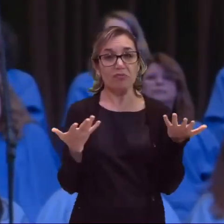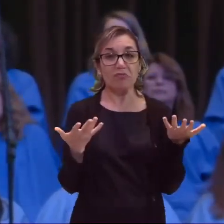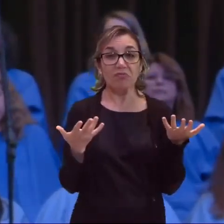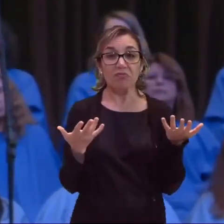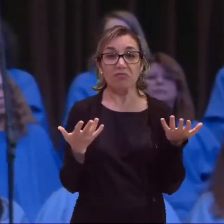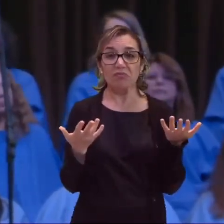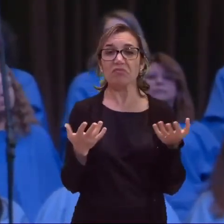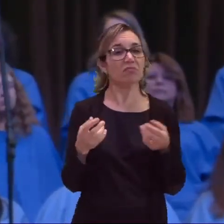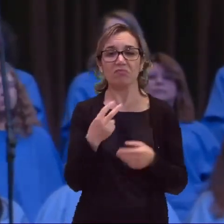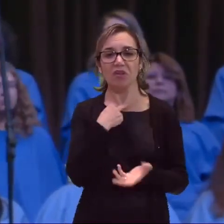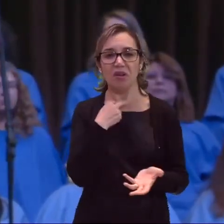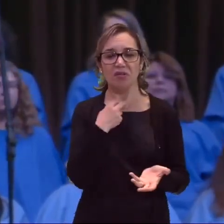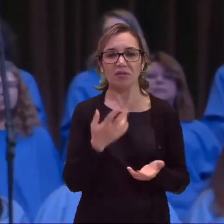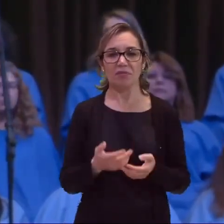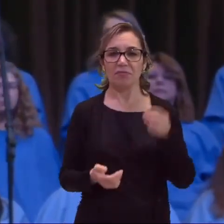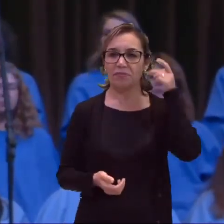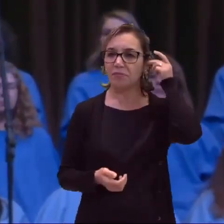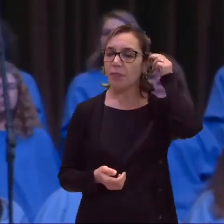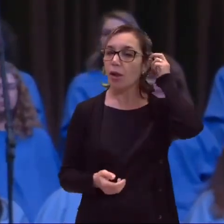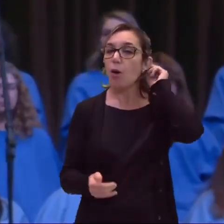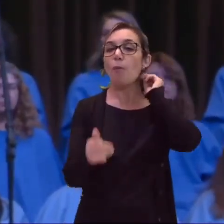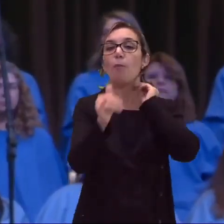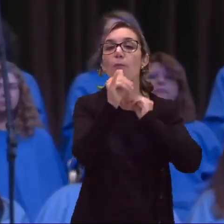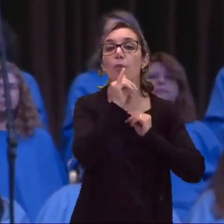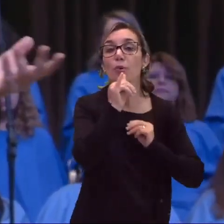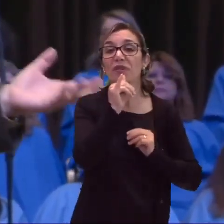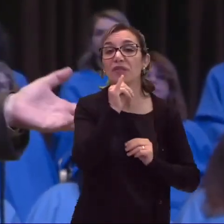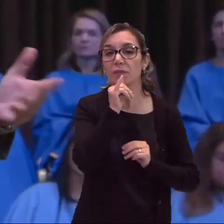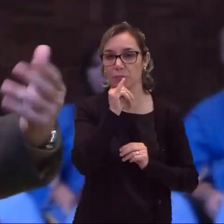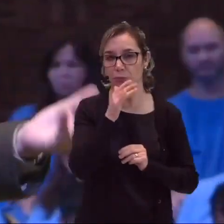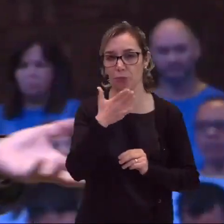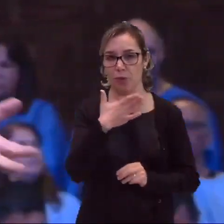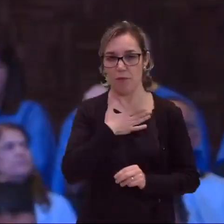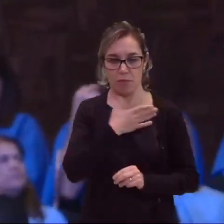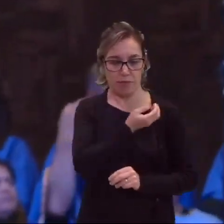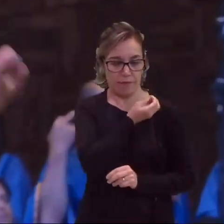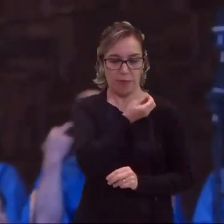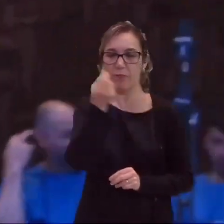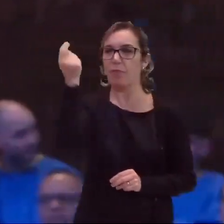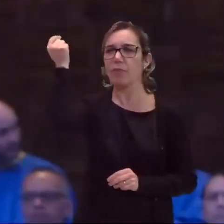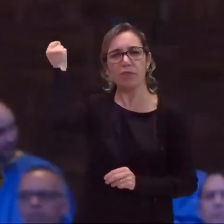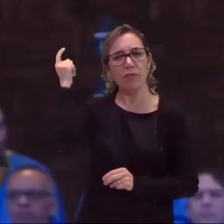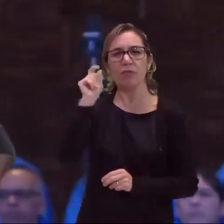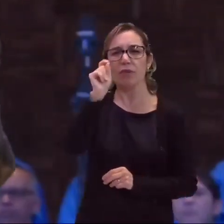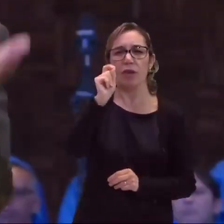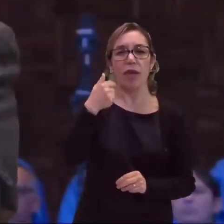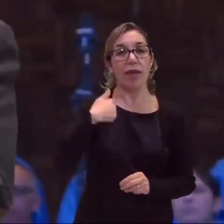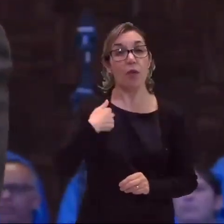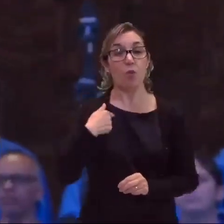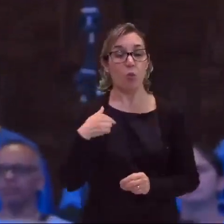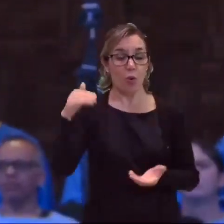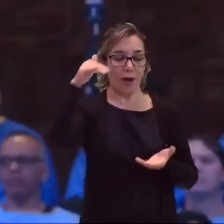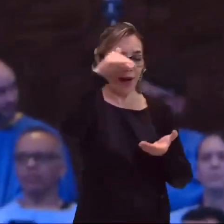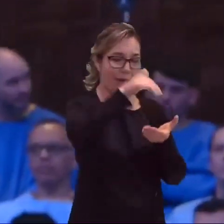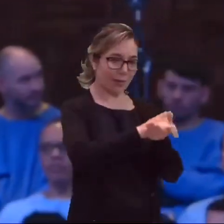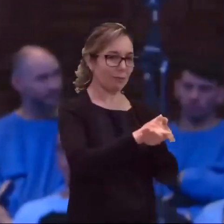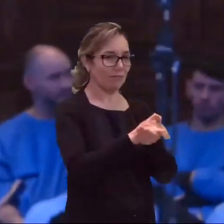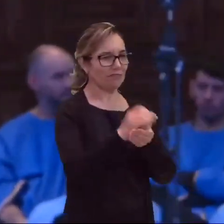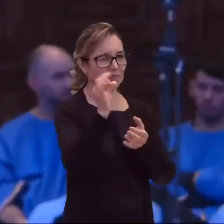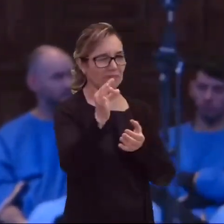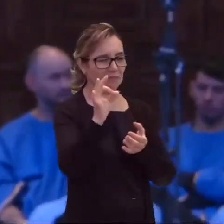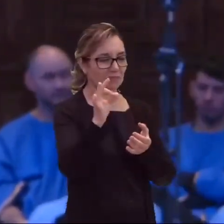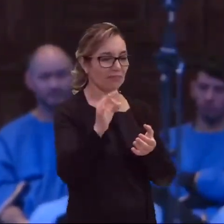Cleusa né eu chegava e o tempo o horário lugar que eu sempre lhe quando